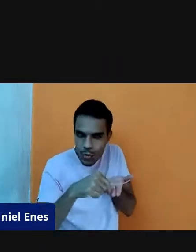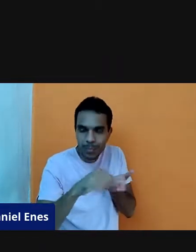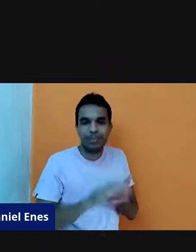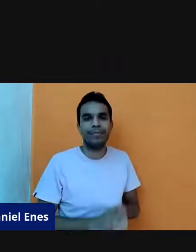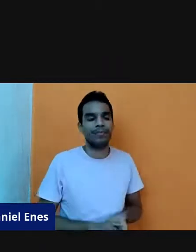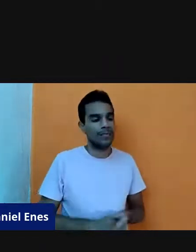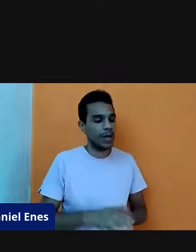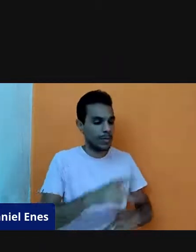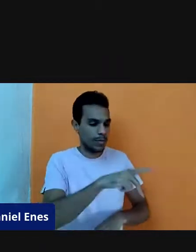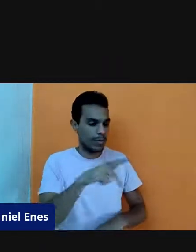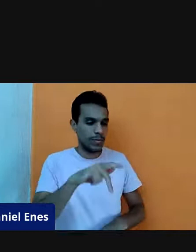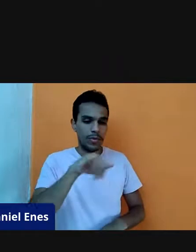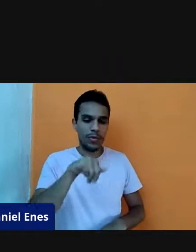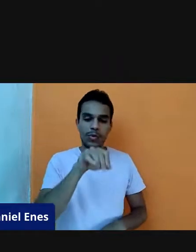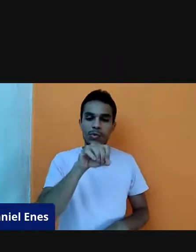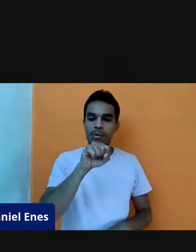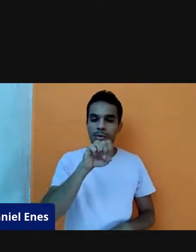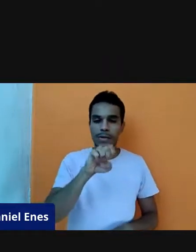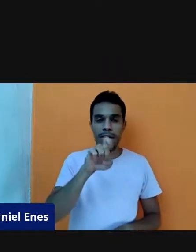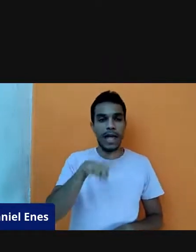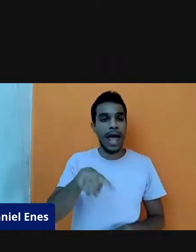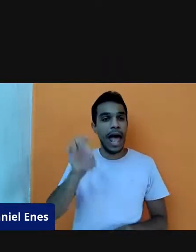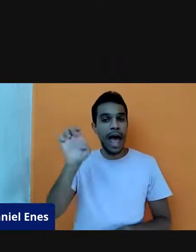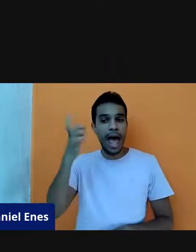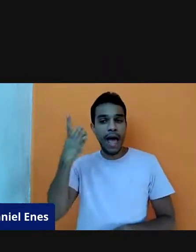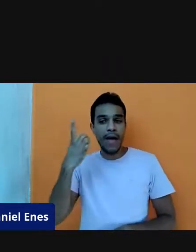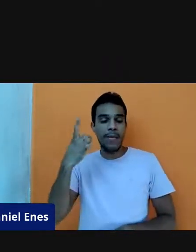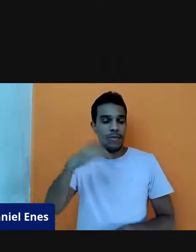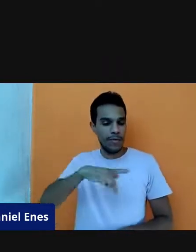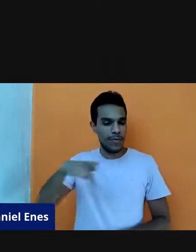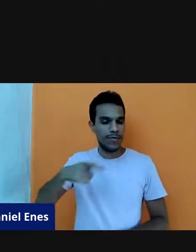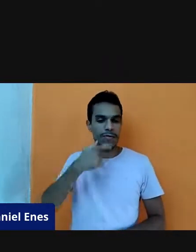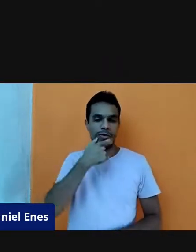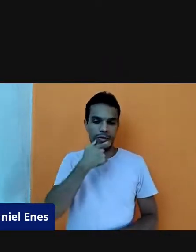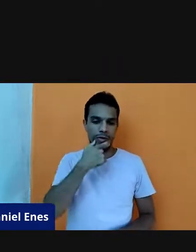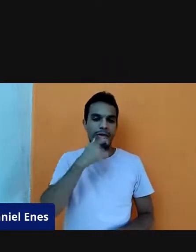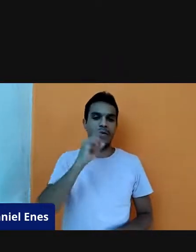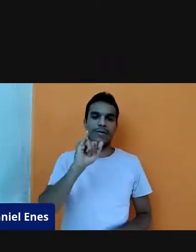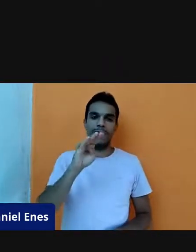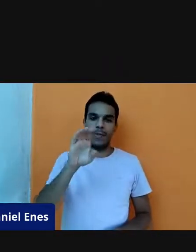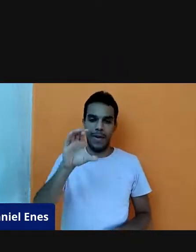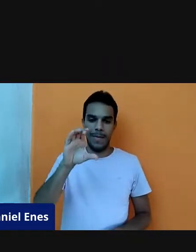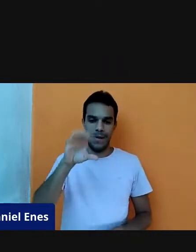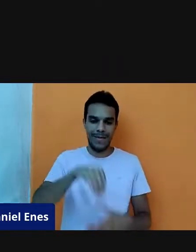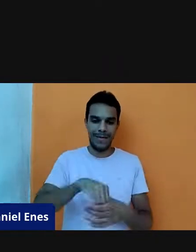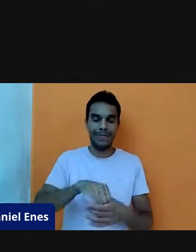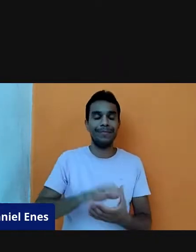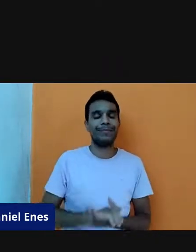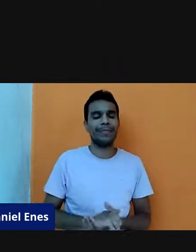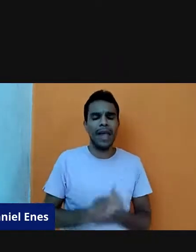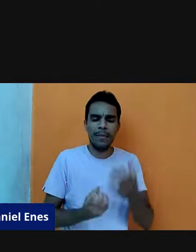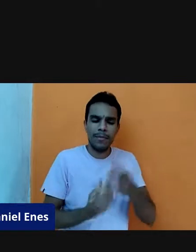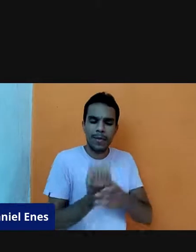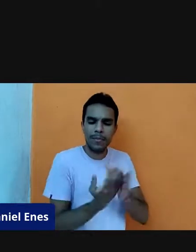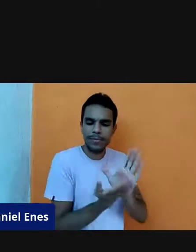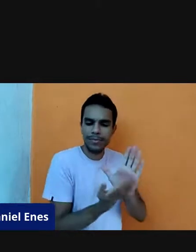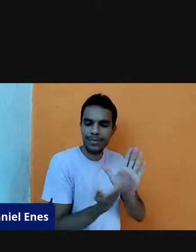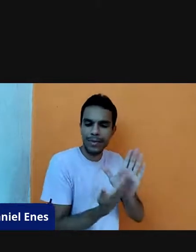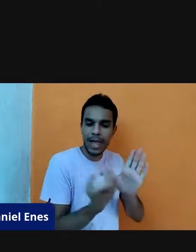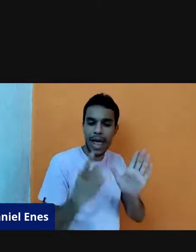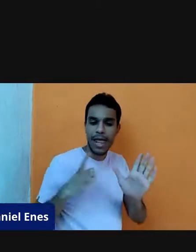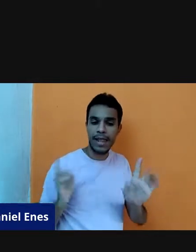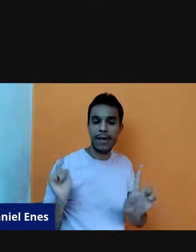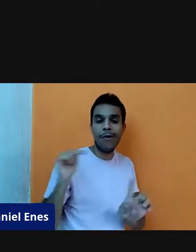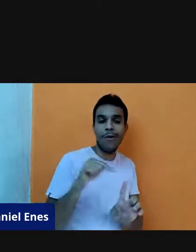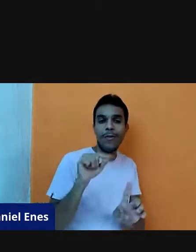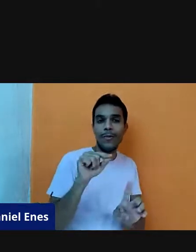Veiga era professor de inglês do Instituto. A produção das revistas tem o objetivo